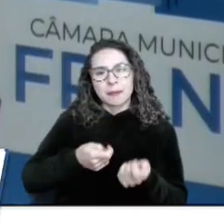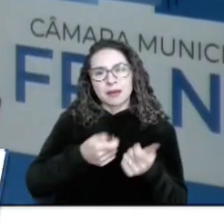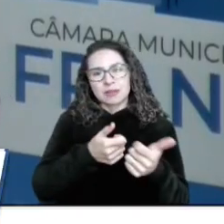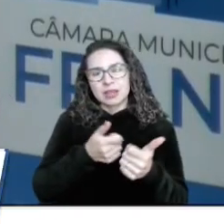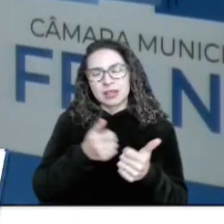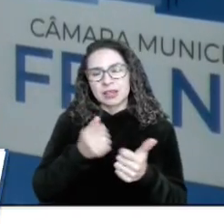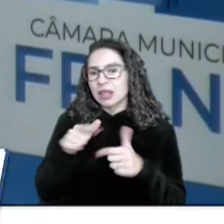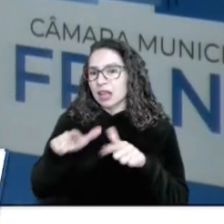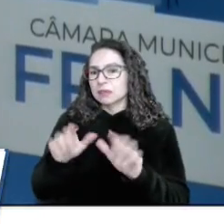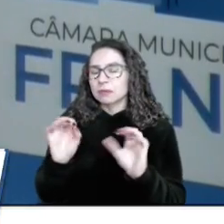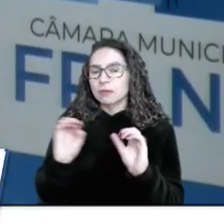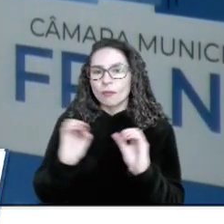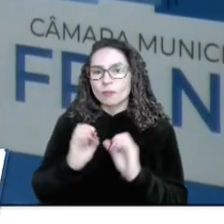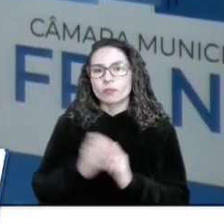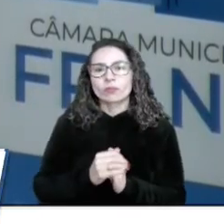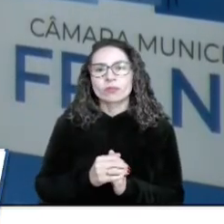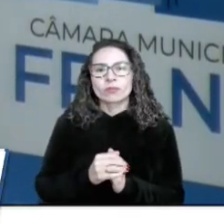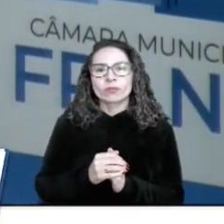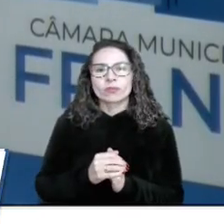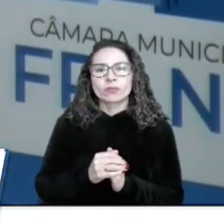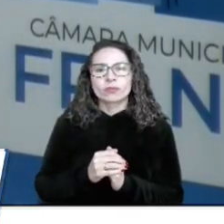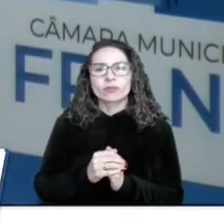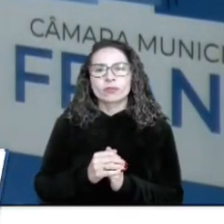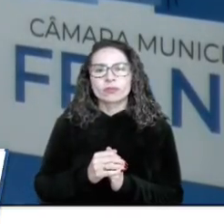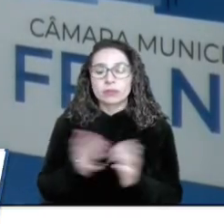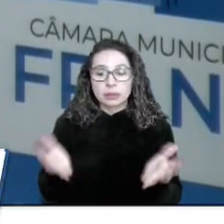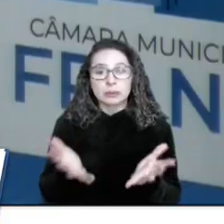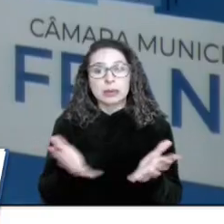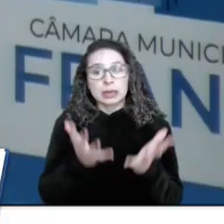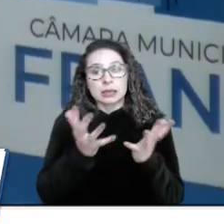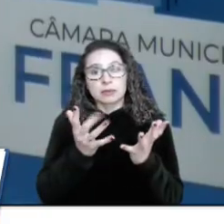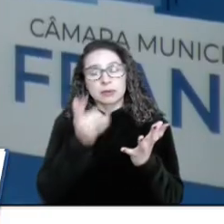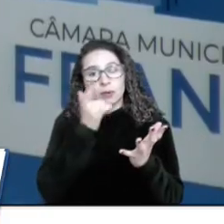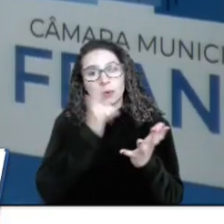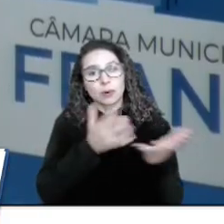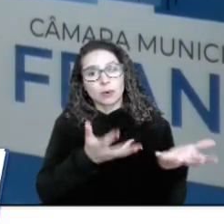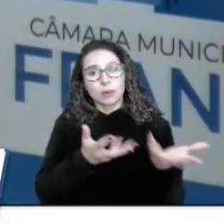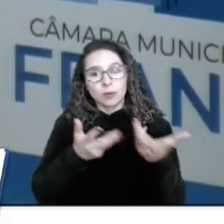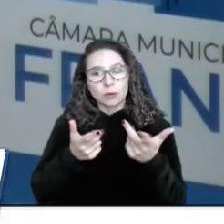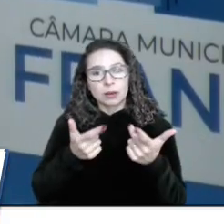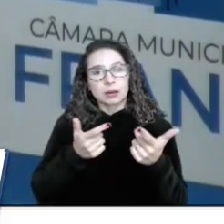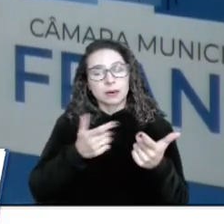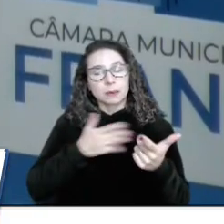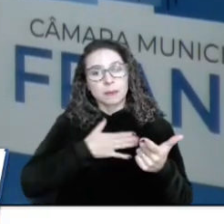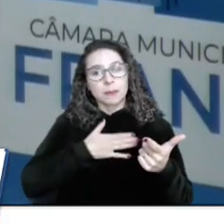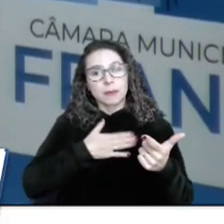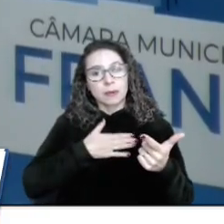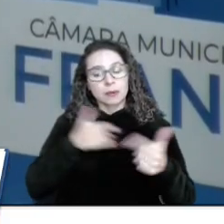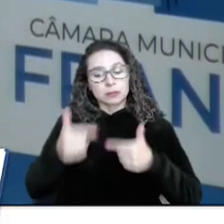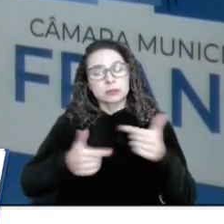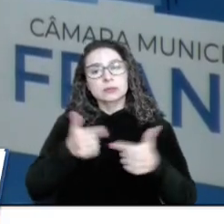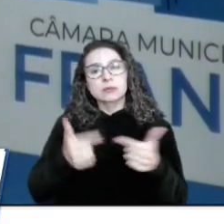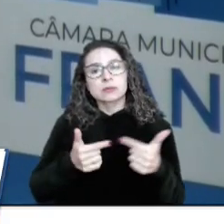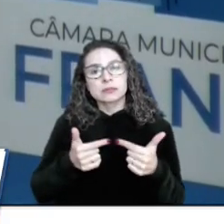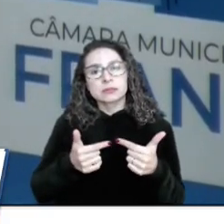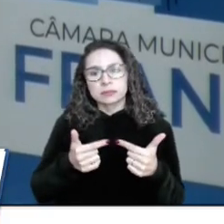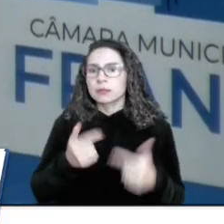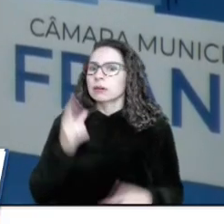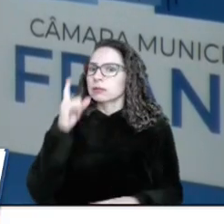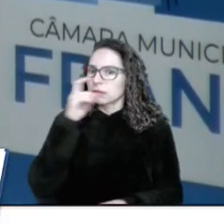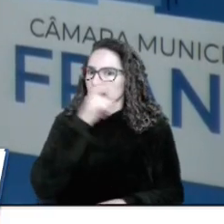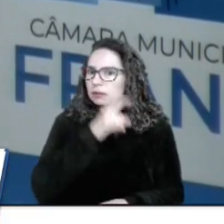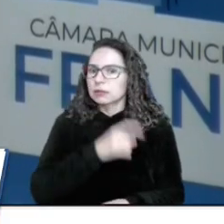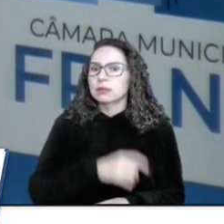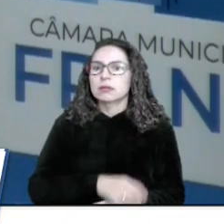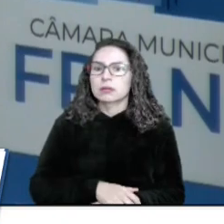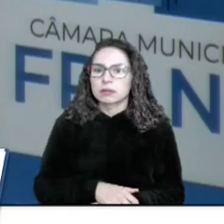atestado. É um incentivo para eu poder ter os meus colaboradores. Mas está difícil.